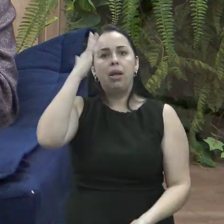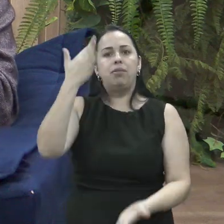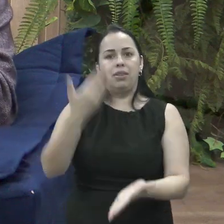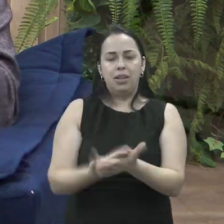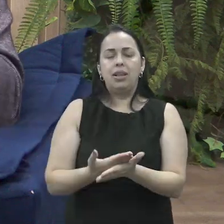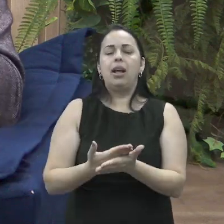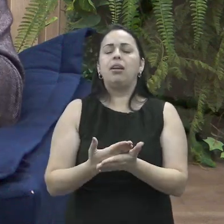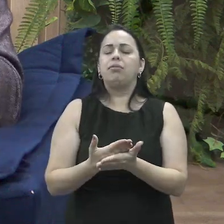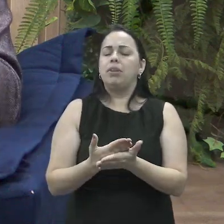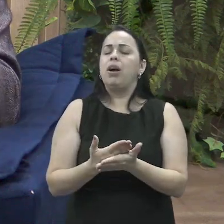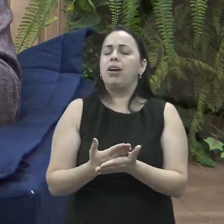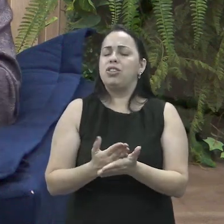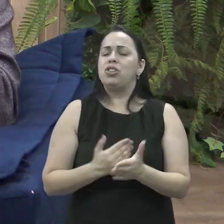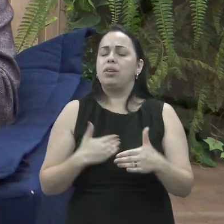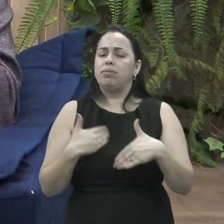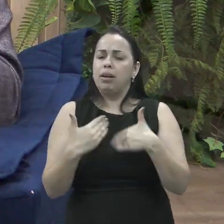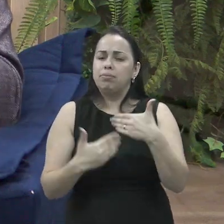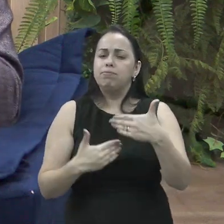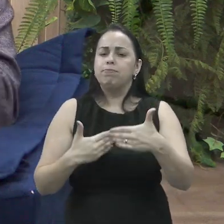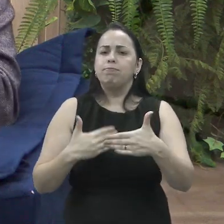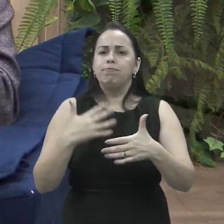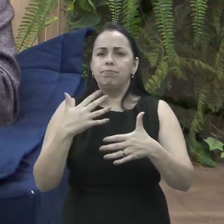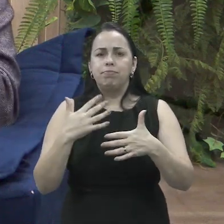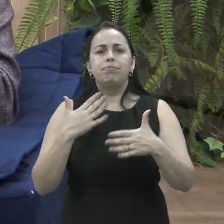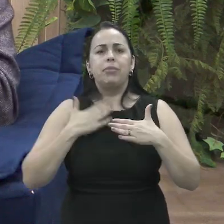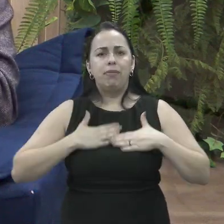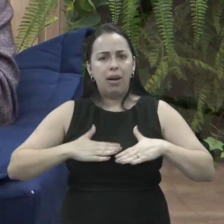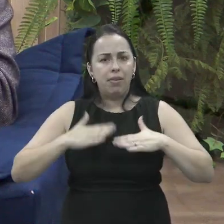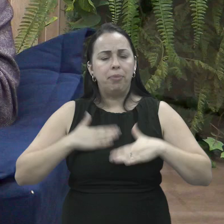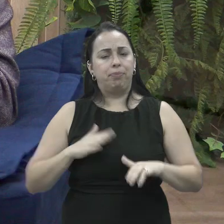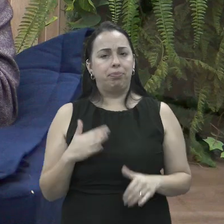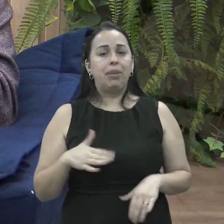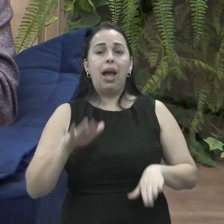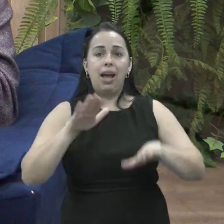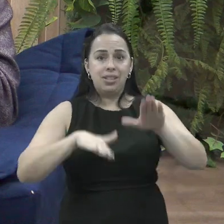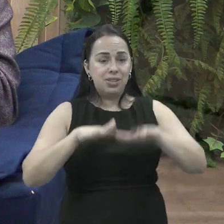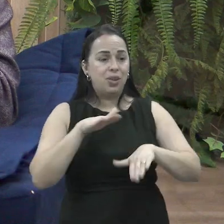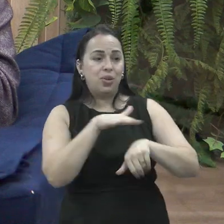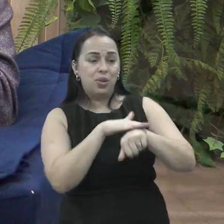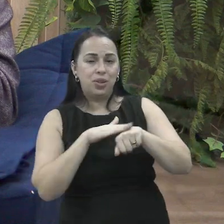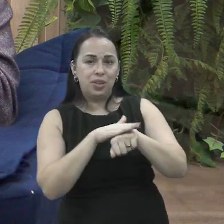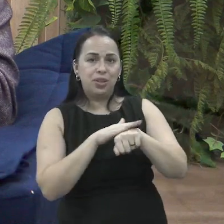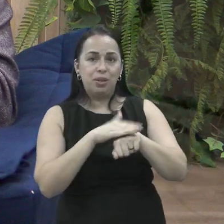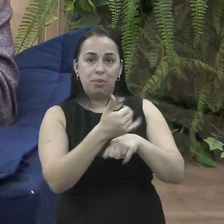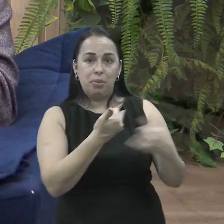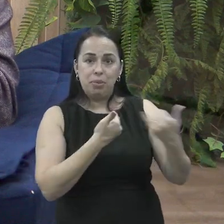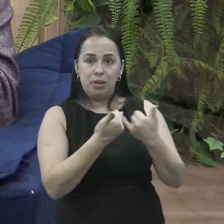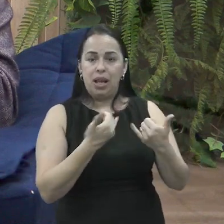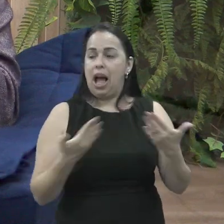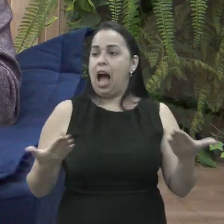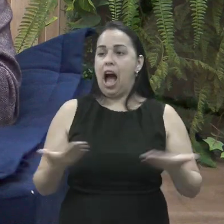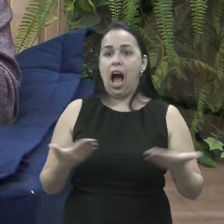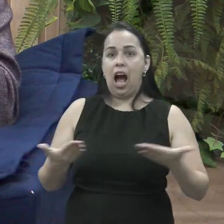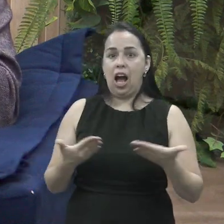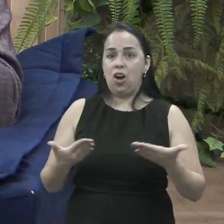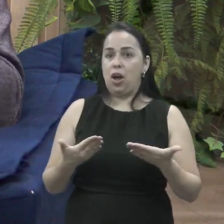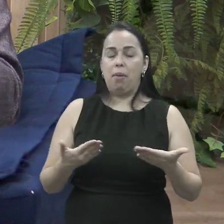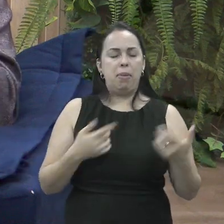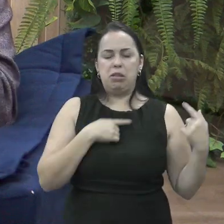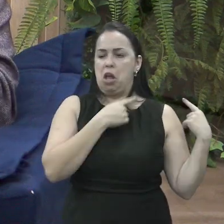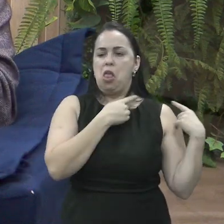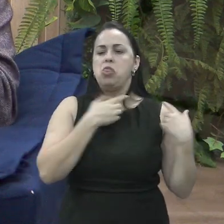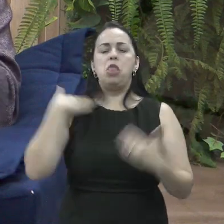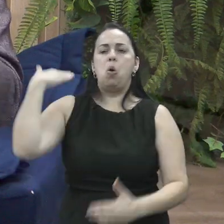no início de mandato isso vai se acomodar, os ânimos... Para você ter uma ideia, alguns vereadores conversando, alguns vereadores ainda comentam assim, não, agora nós temos que